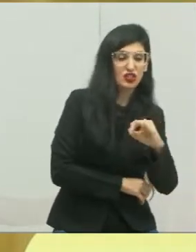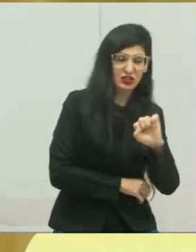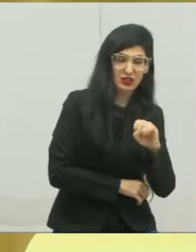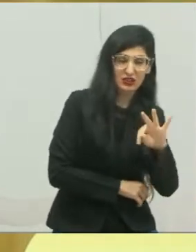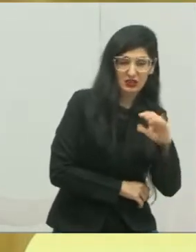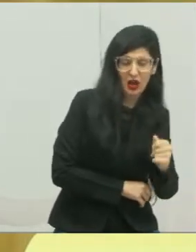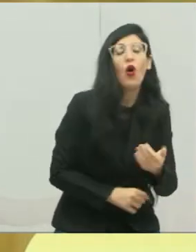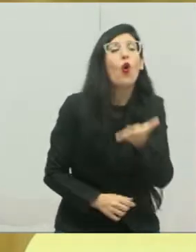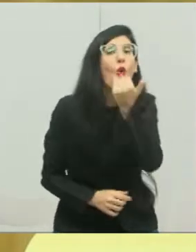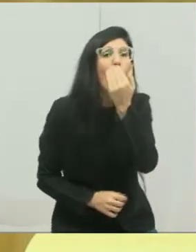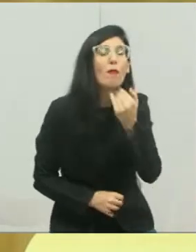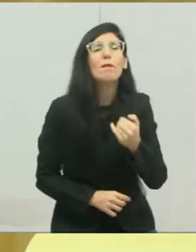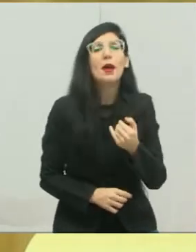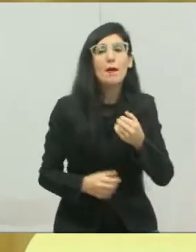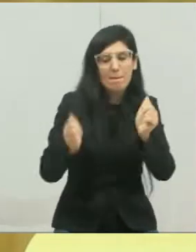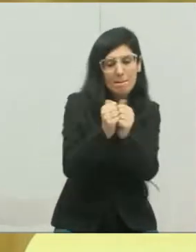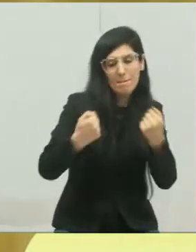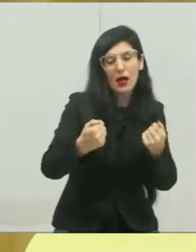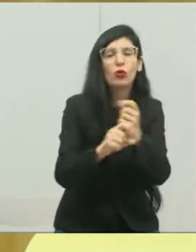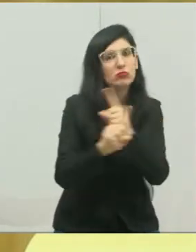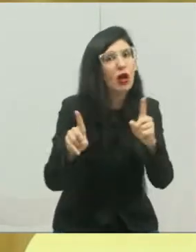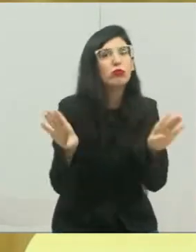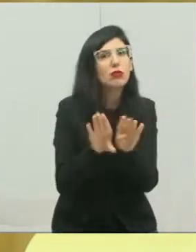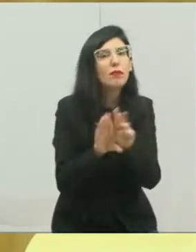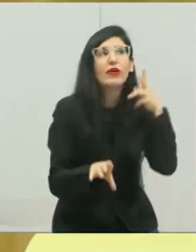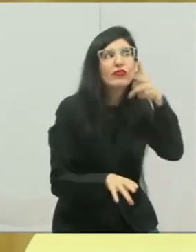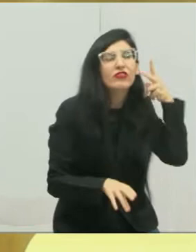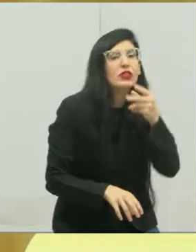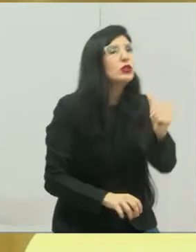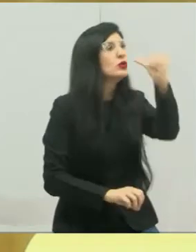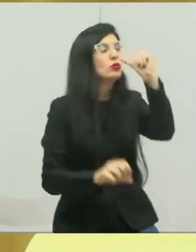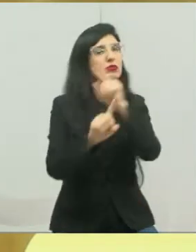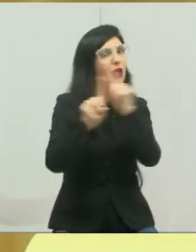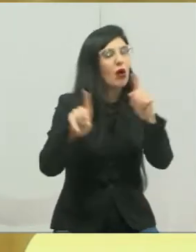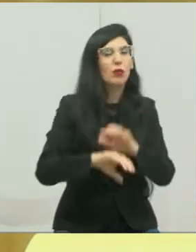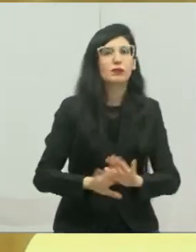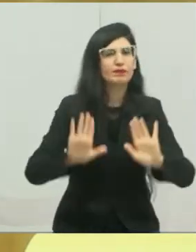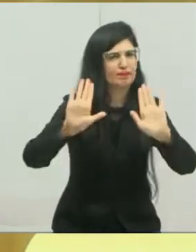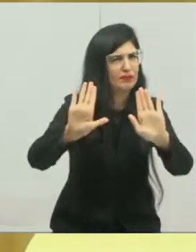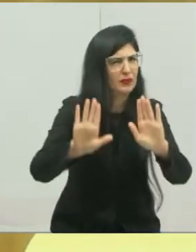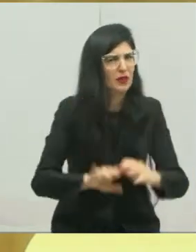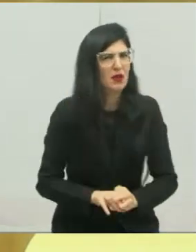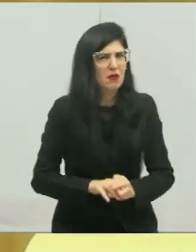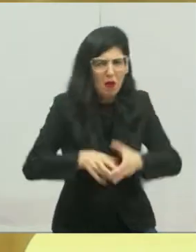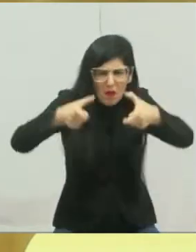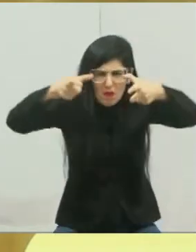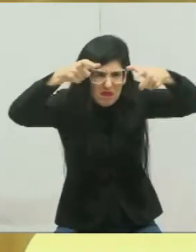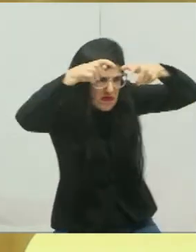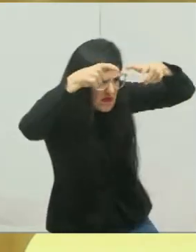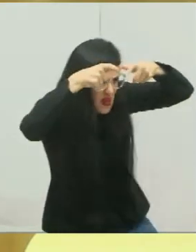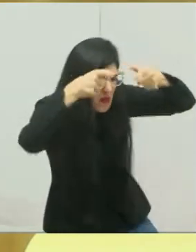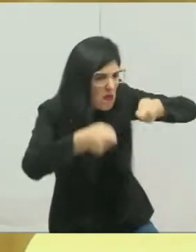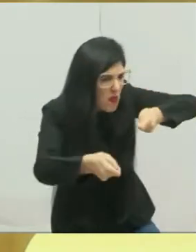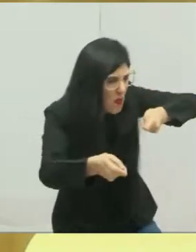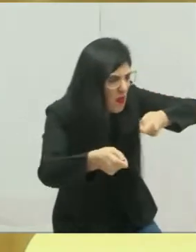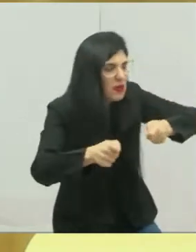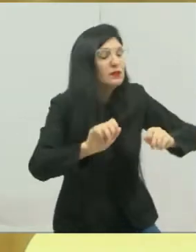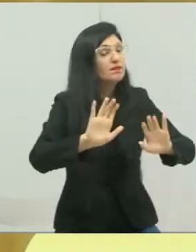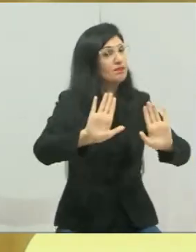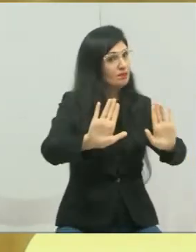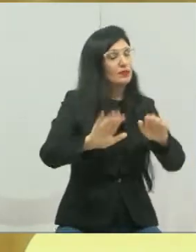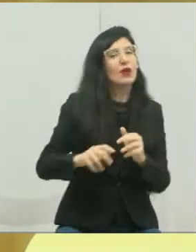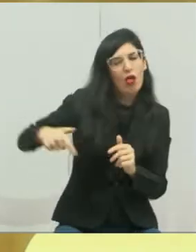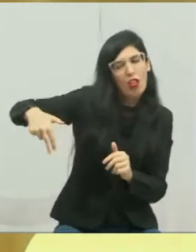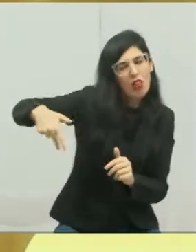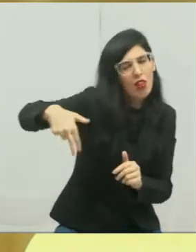vós disseste: ele está com um demônio. Veio o Filho